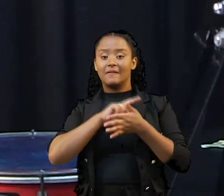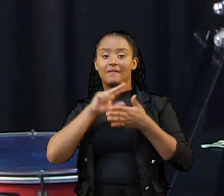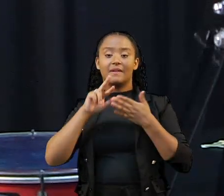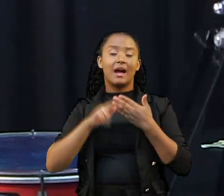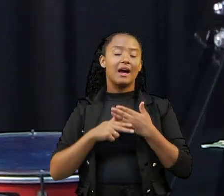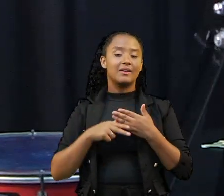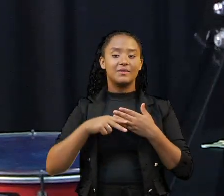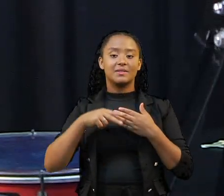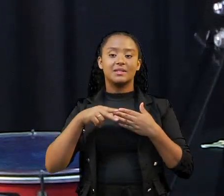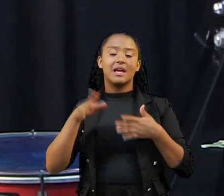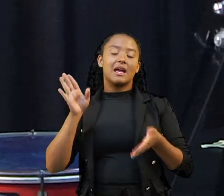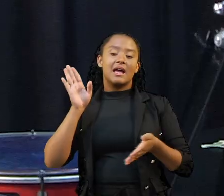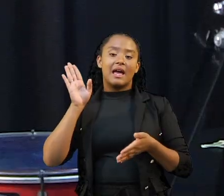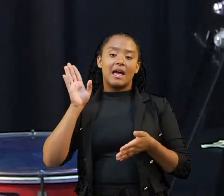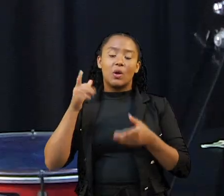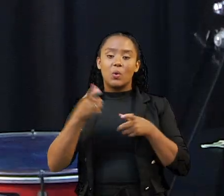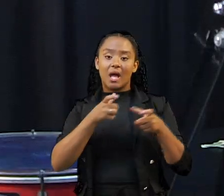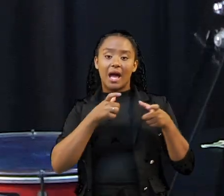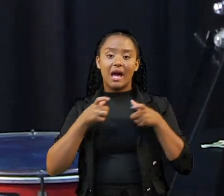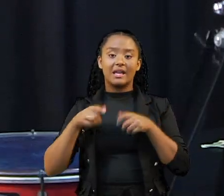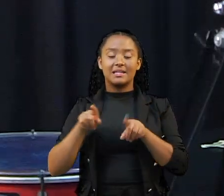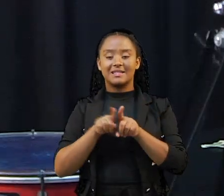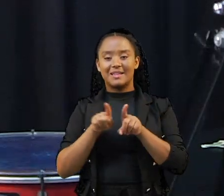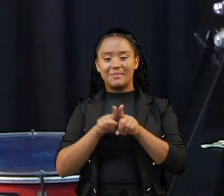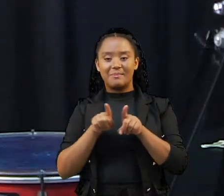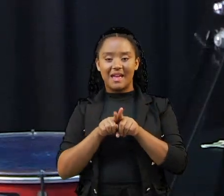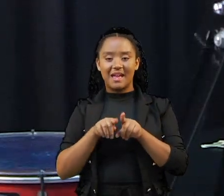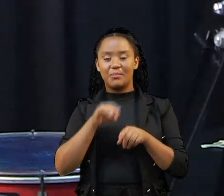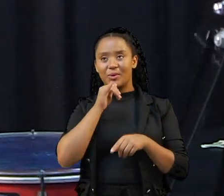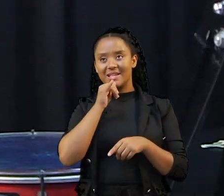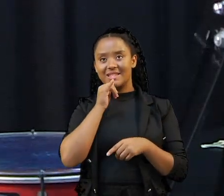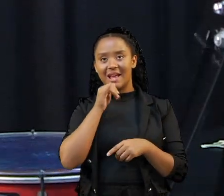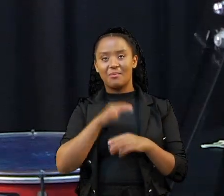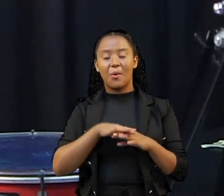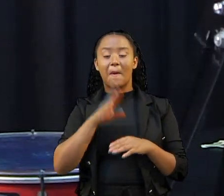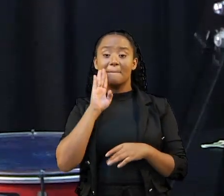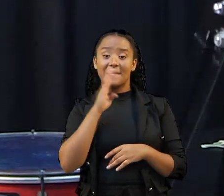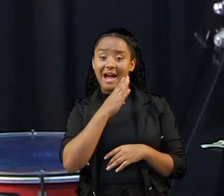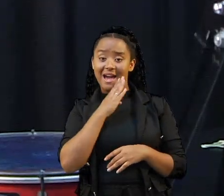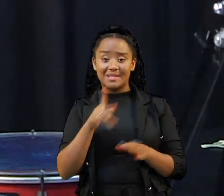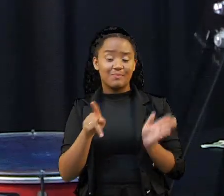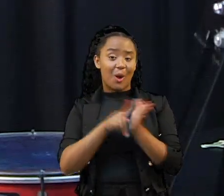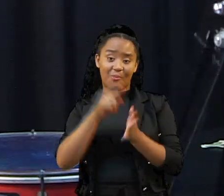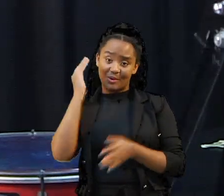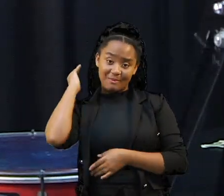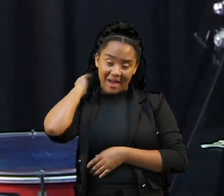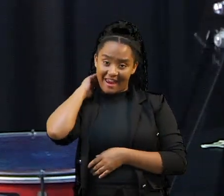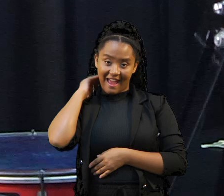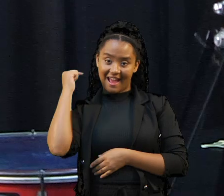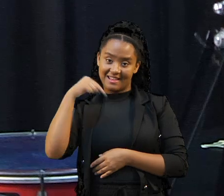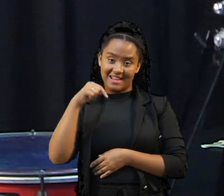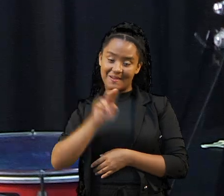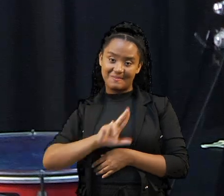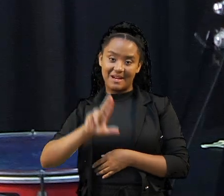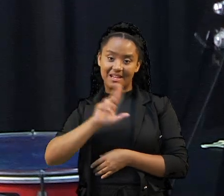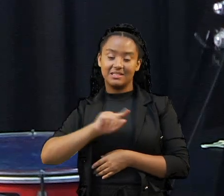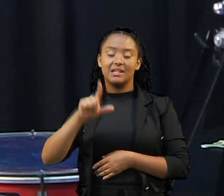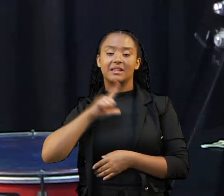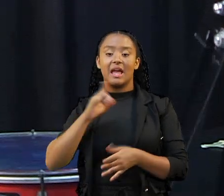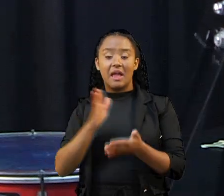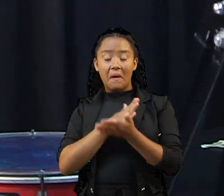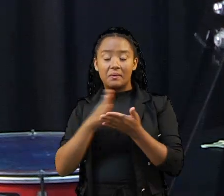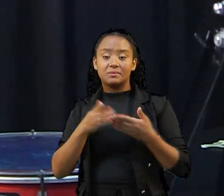resgate, porque tem muitas pessoas paraenses aqui, tem muitos nortistas. Então, aqui tem bares, aqui tem